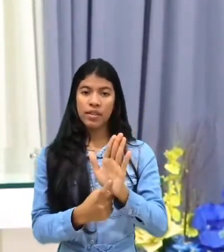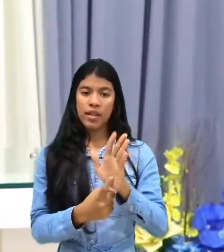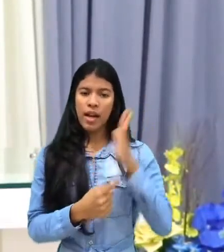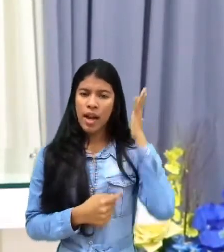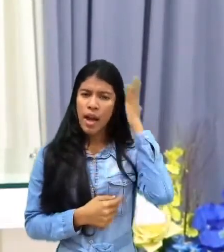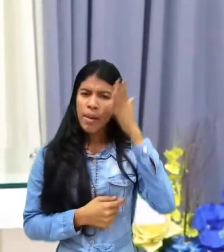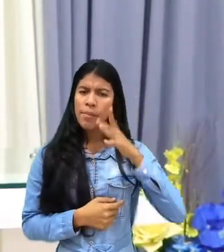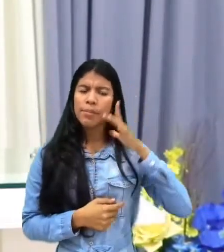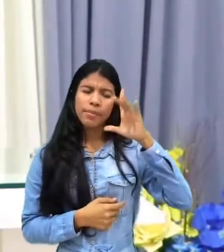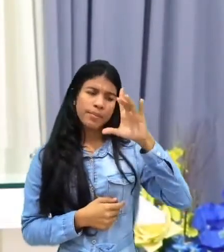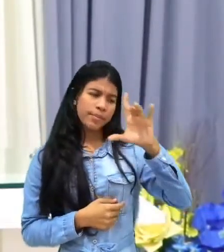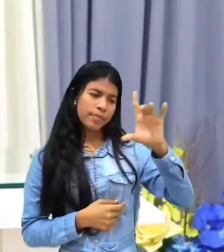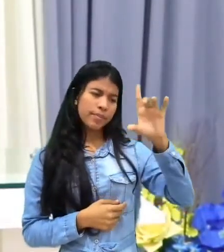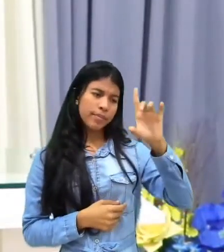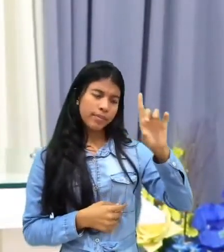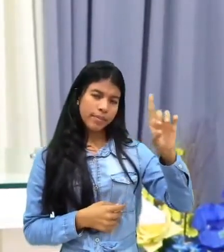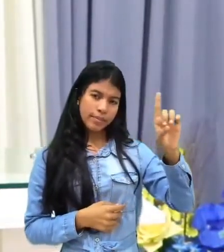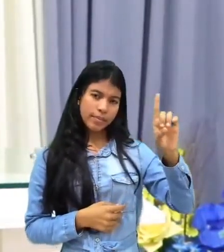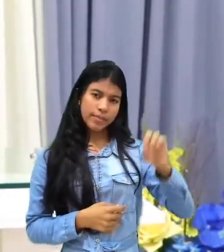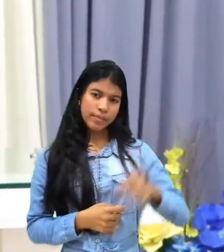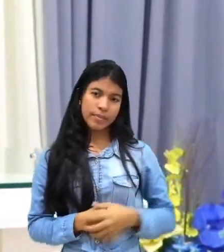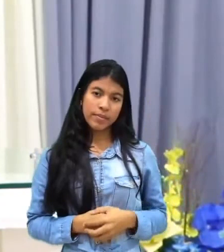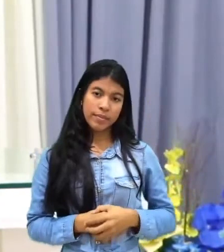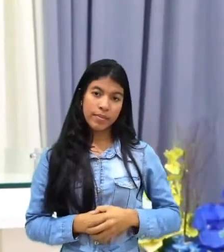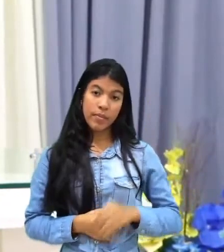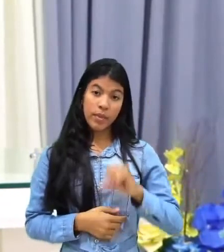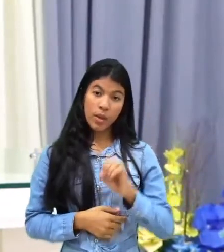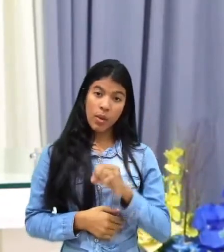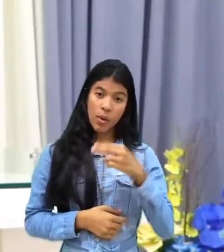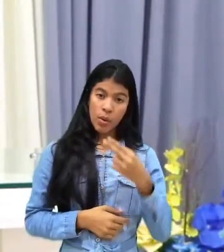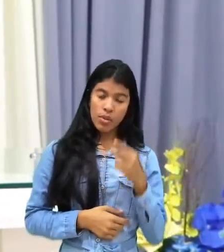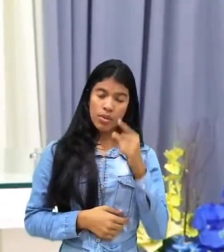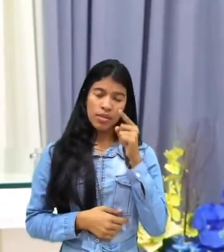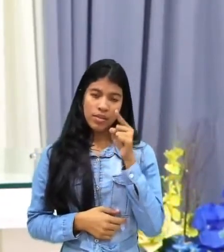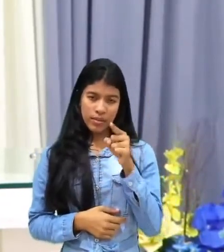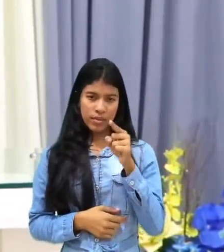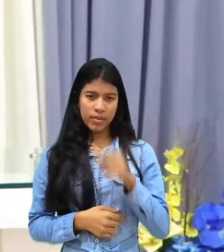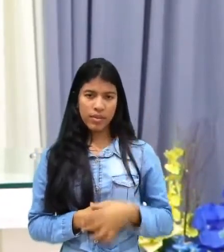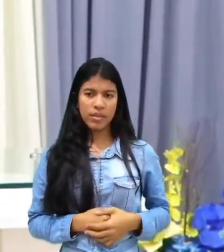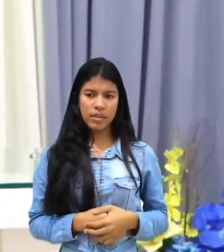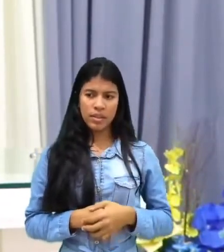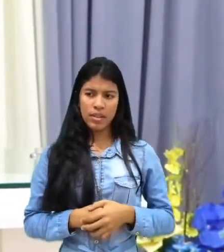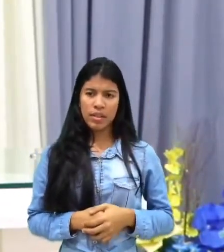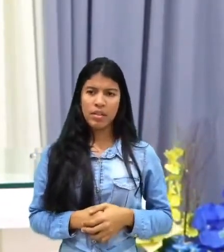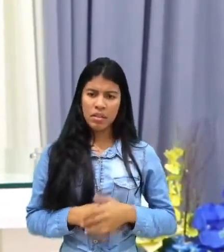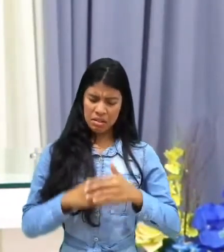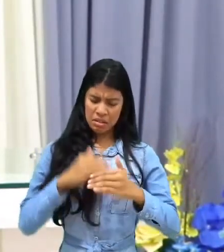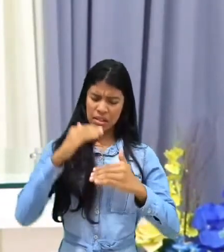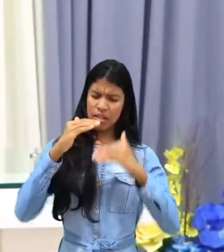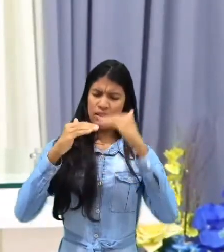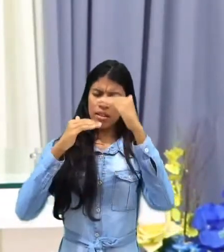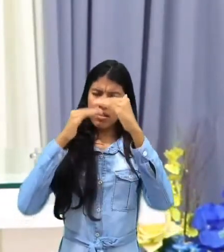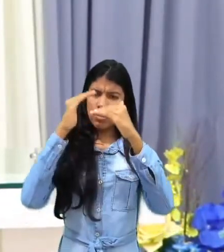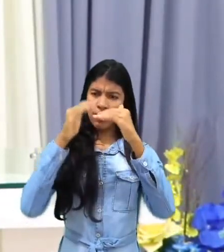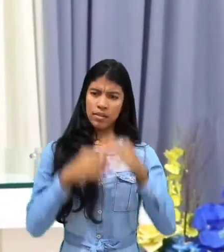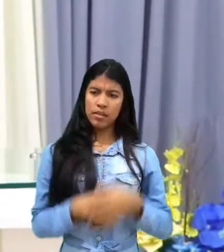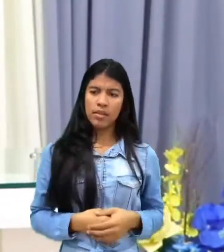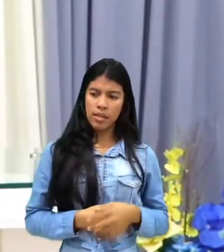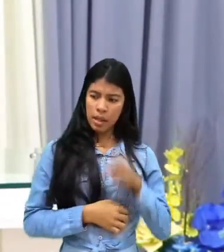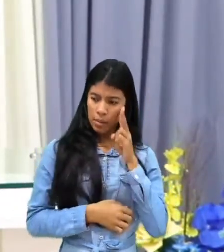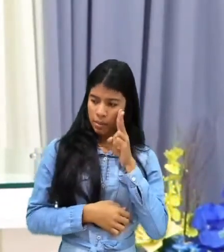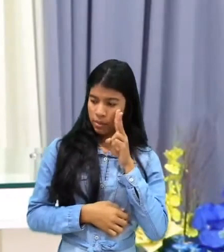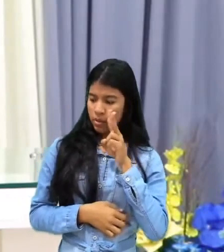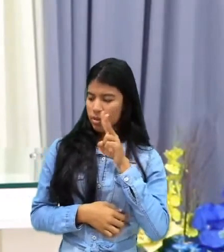Deus. Ou se você vai ser muito grande e alguém vai até admirar, meu Deus, esse menino,